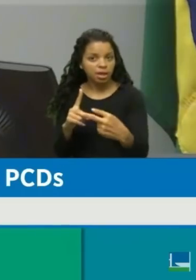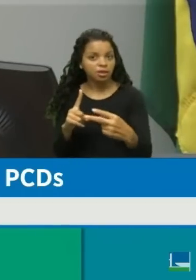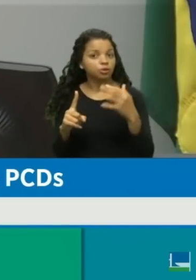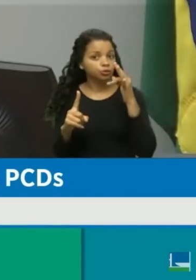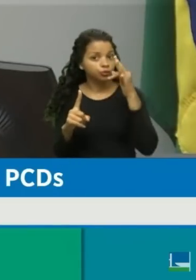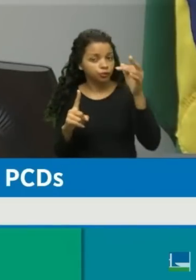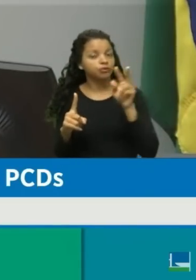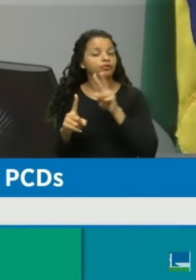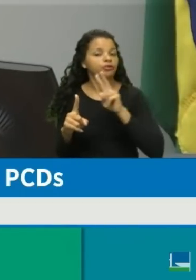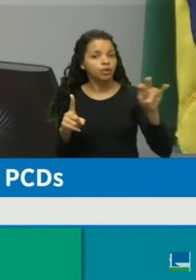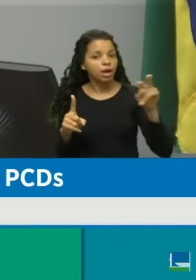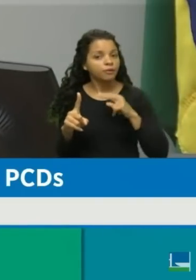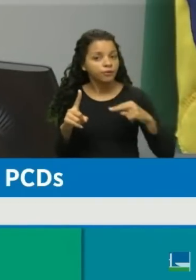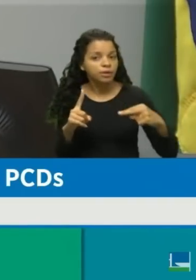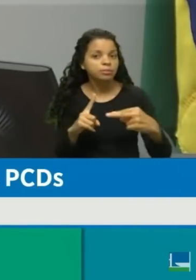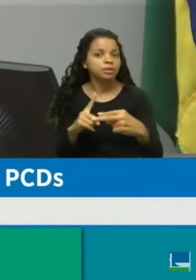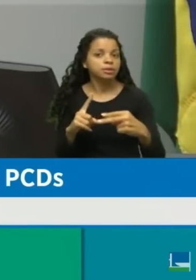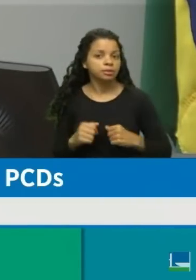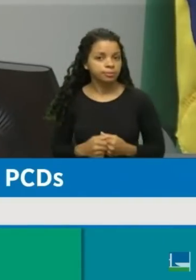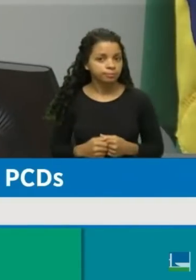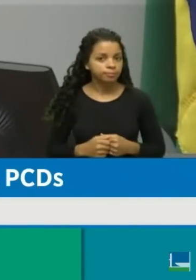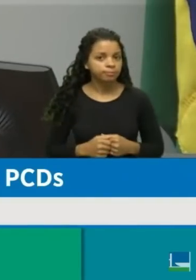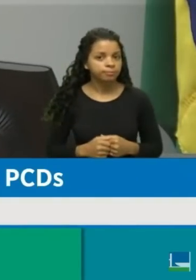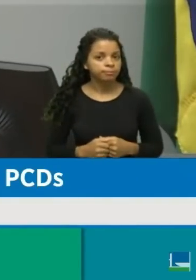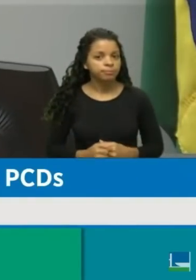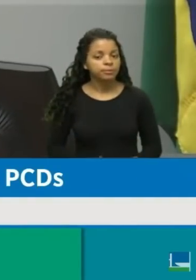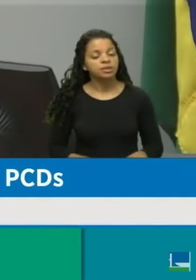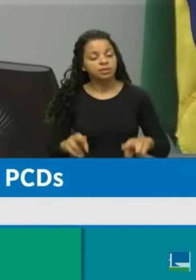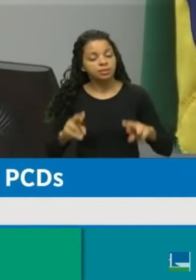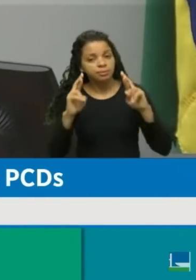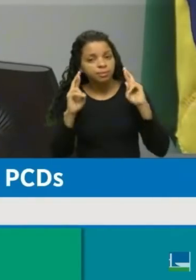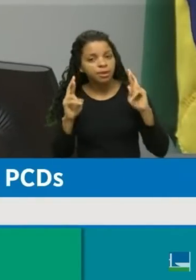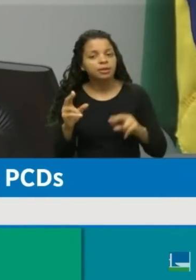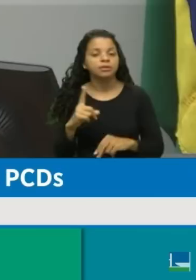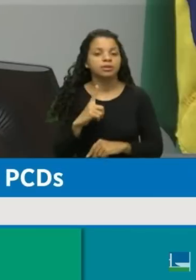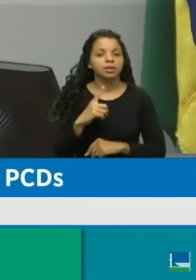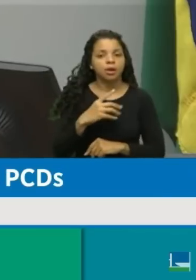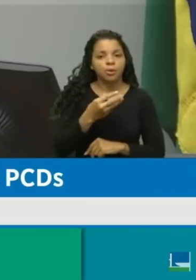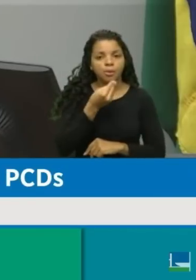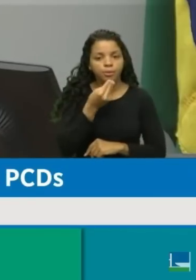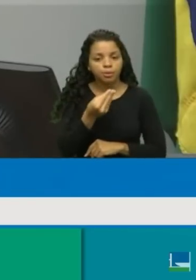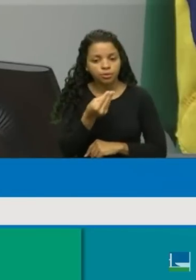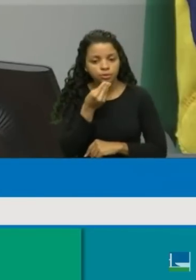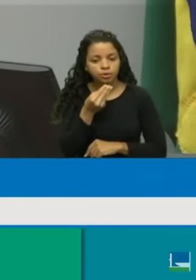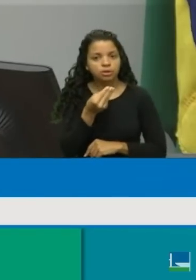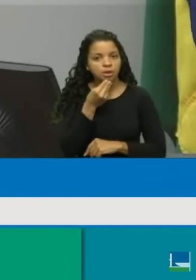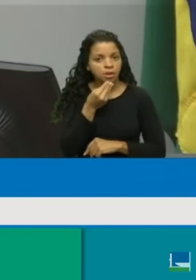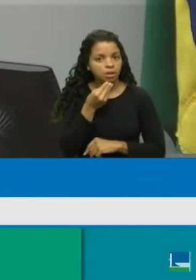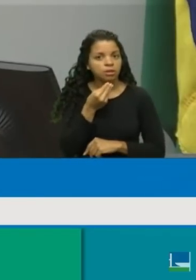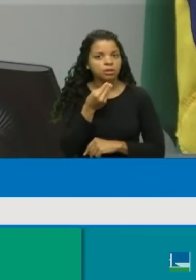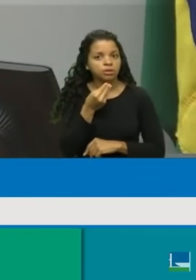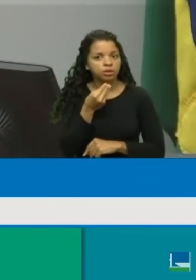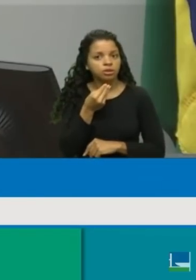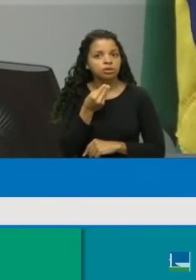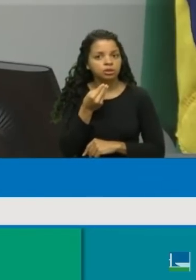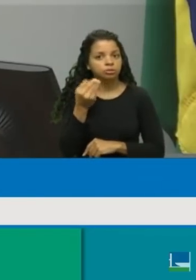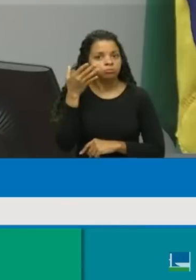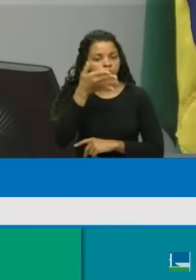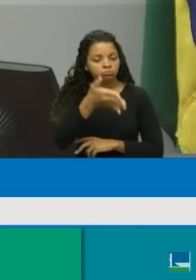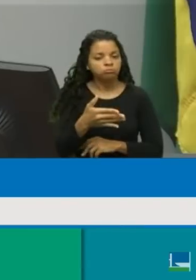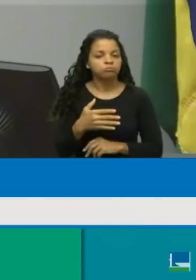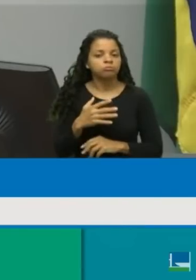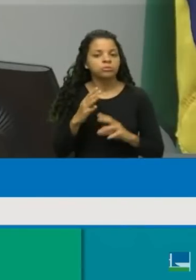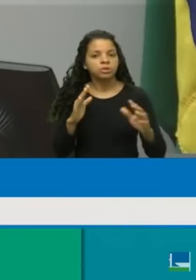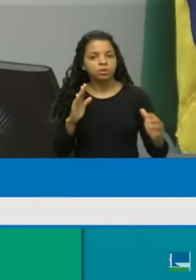visíveis. Eu espero que eu tenha uma próxima oportunidade muito rápida para estar com o doutor Juliano. E eu vou levar só as